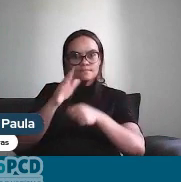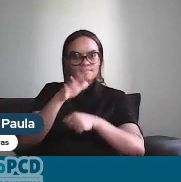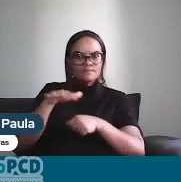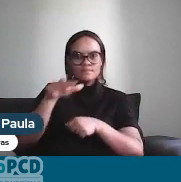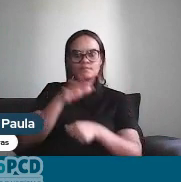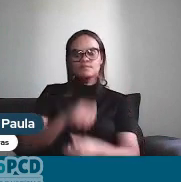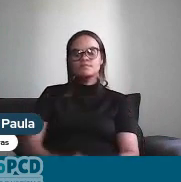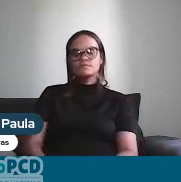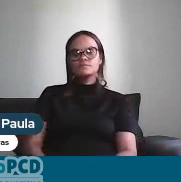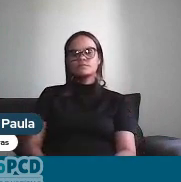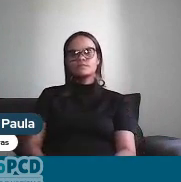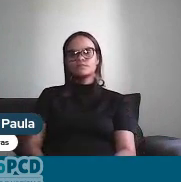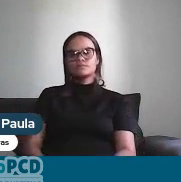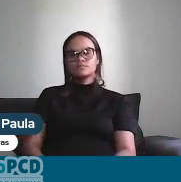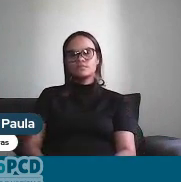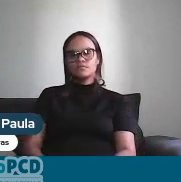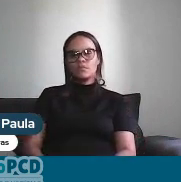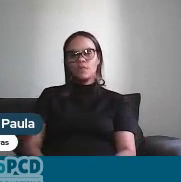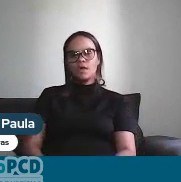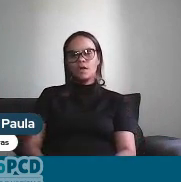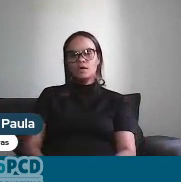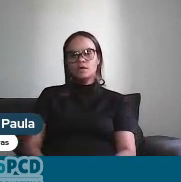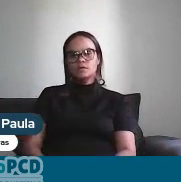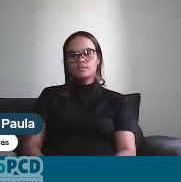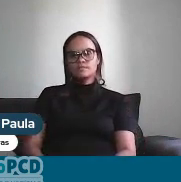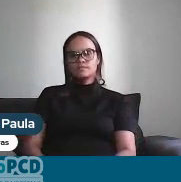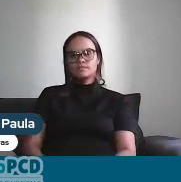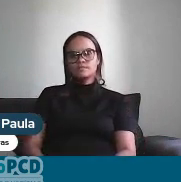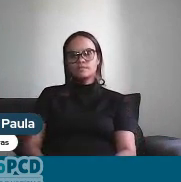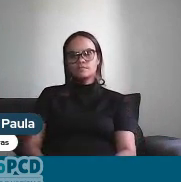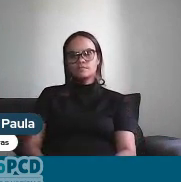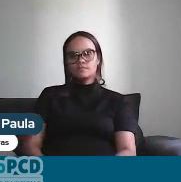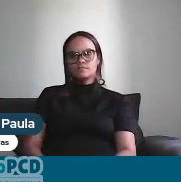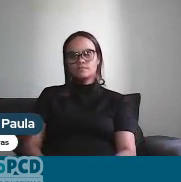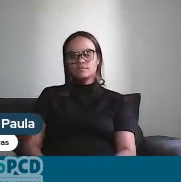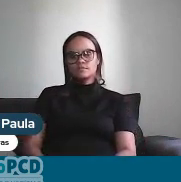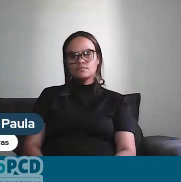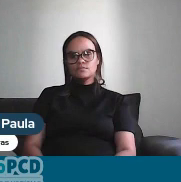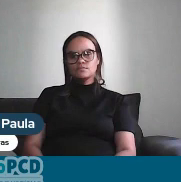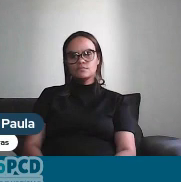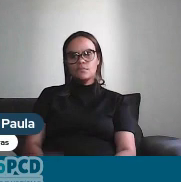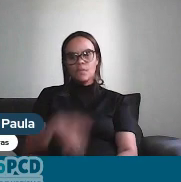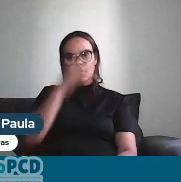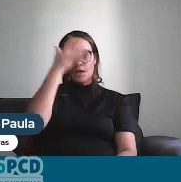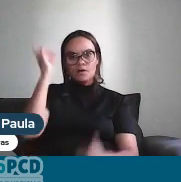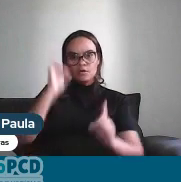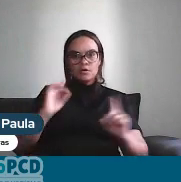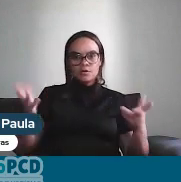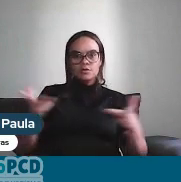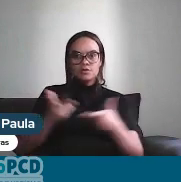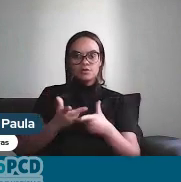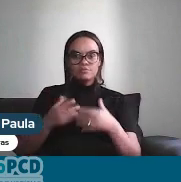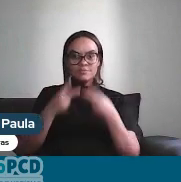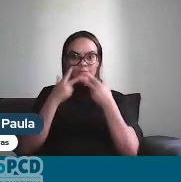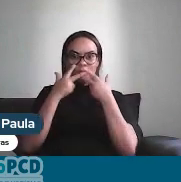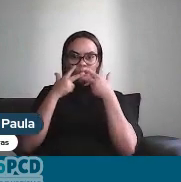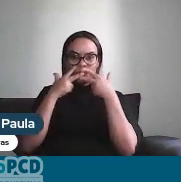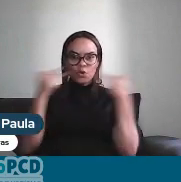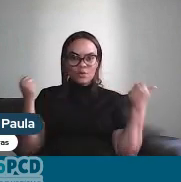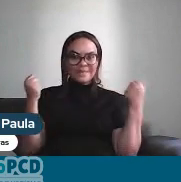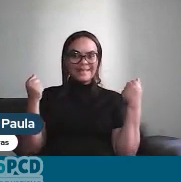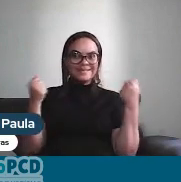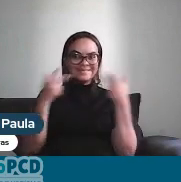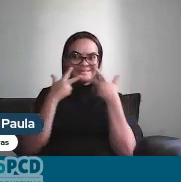públicas, mas especificamente no caso das pessoas com deficiências, elas tragam novidades, tragam